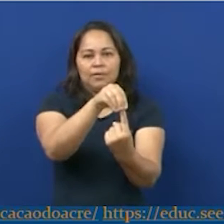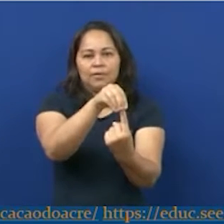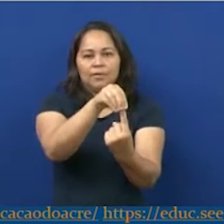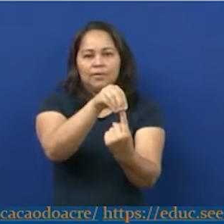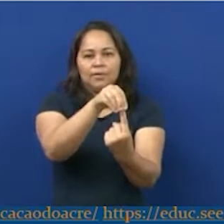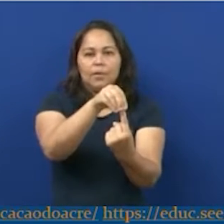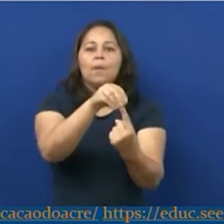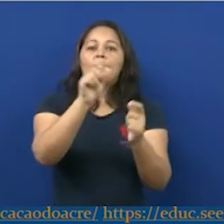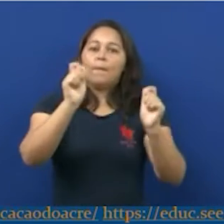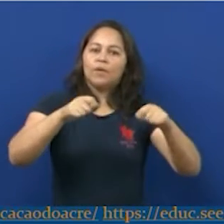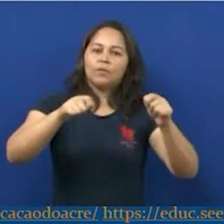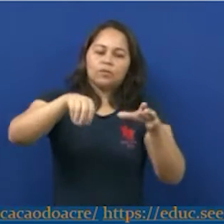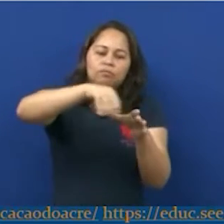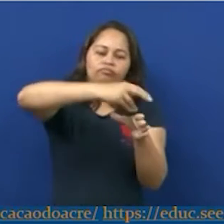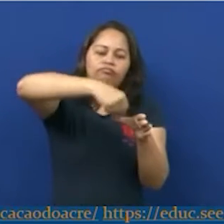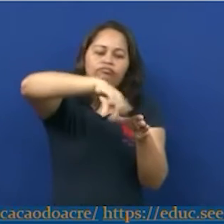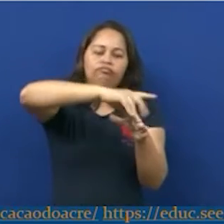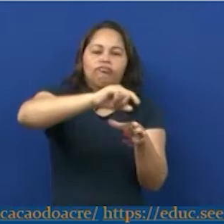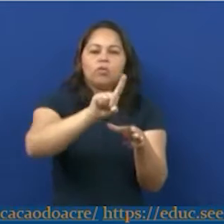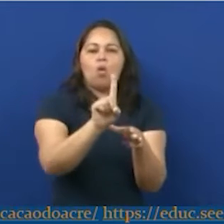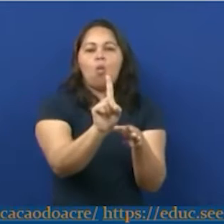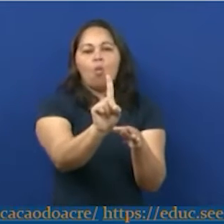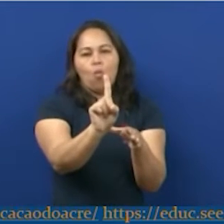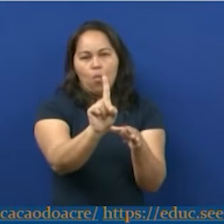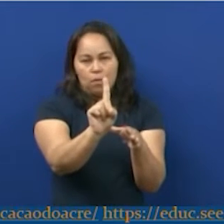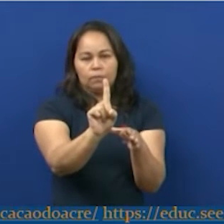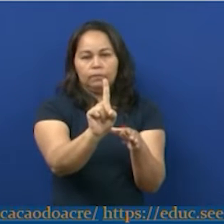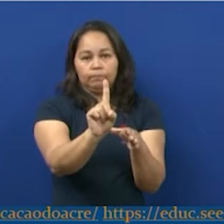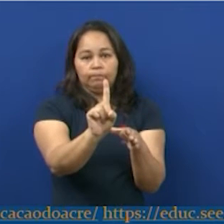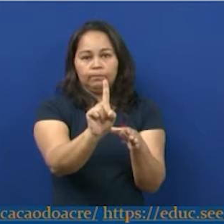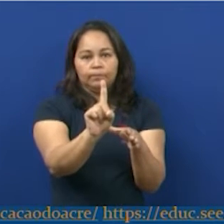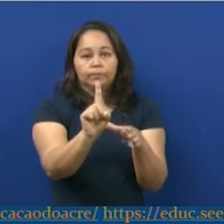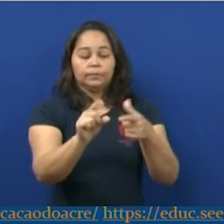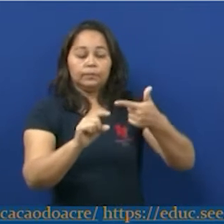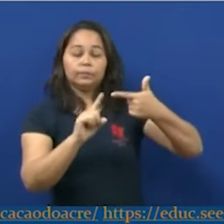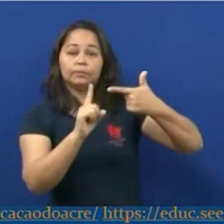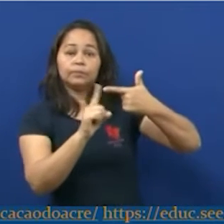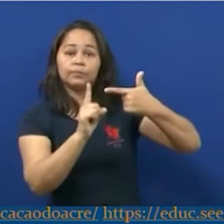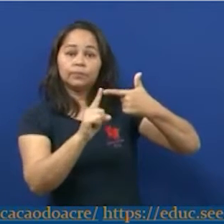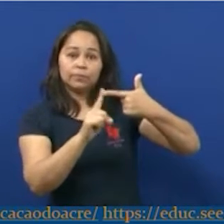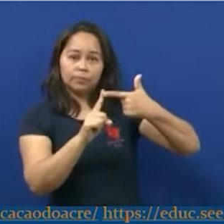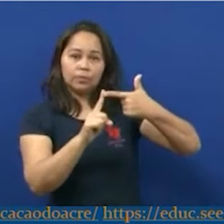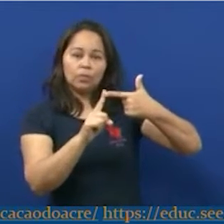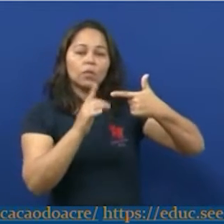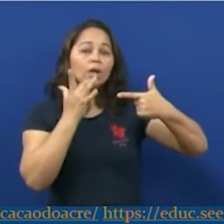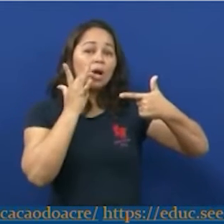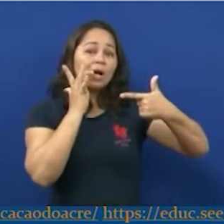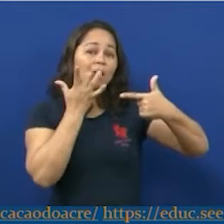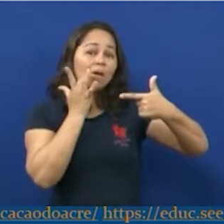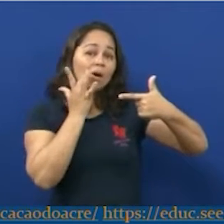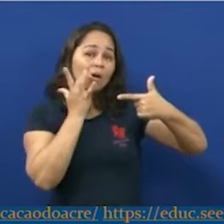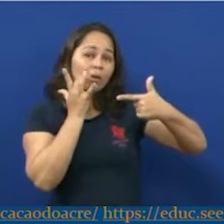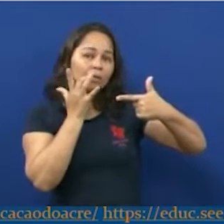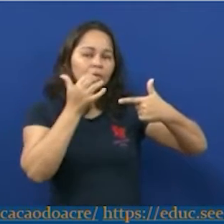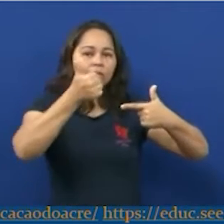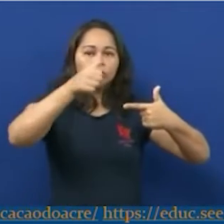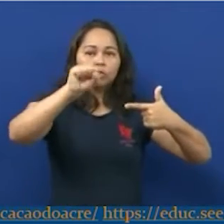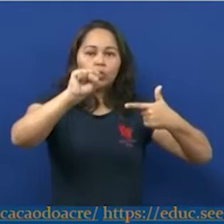líquida. Mistura homogênea líquida. Segundo, o ouro 18 quilates. Nós temos